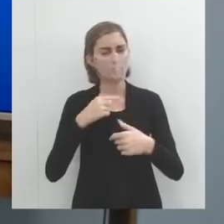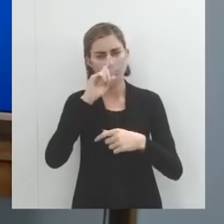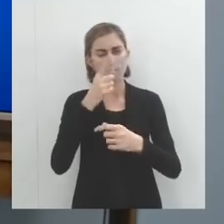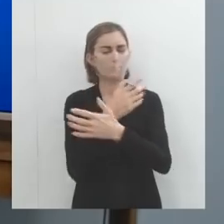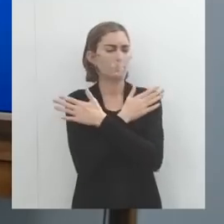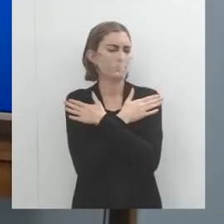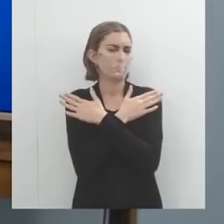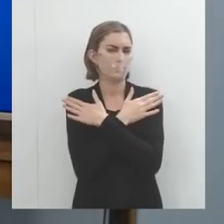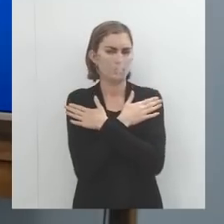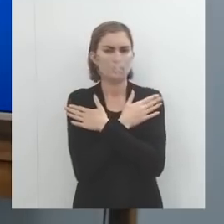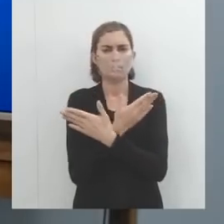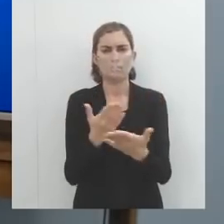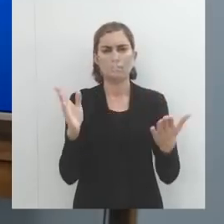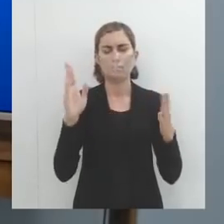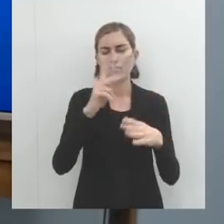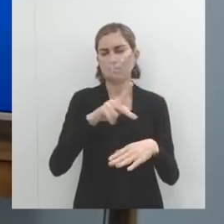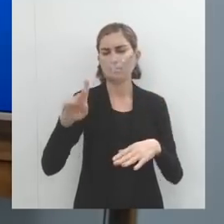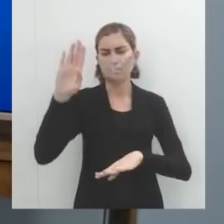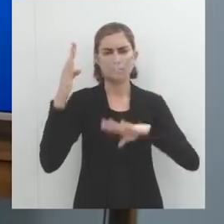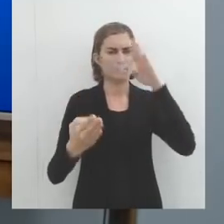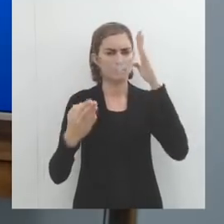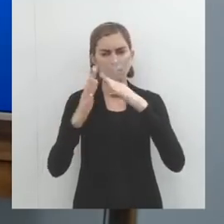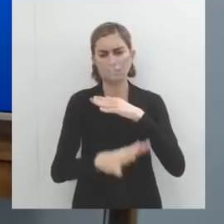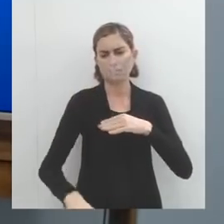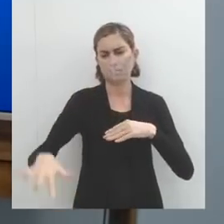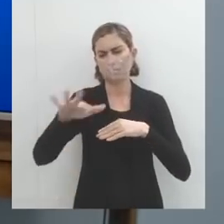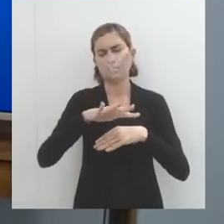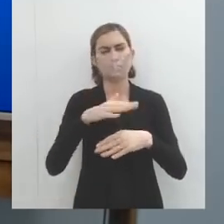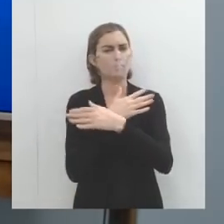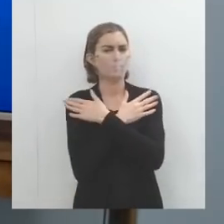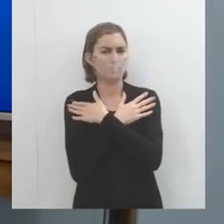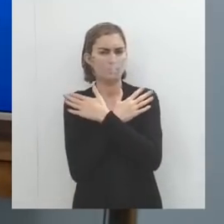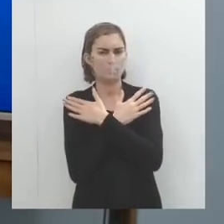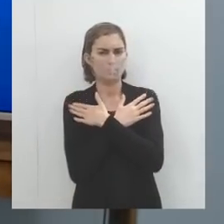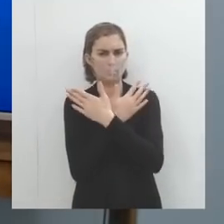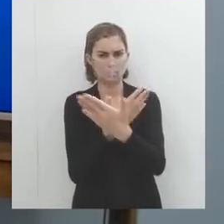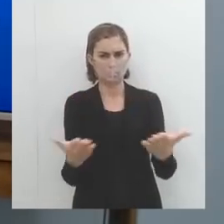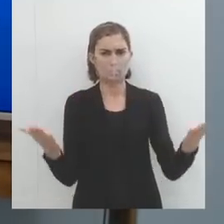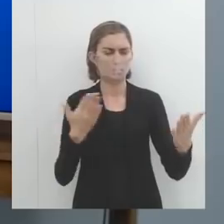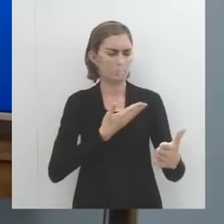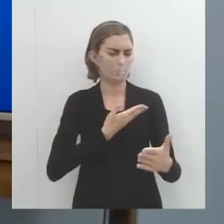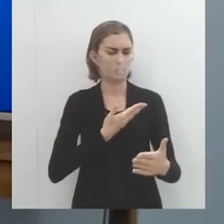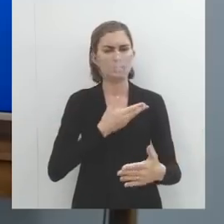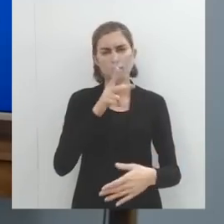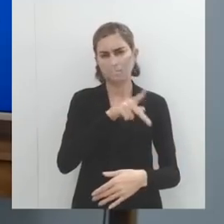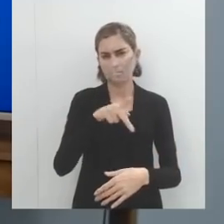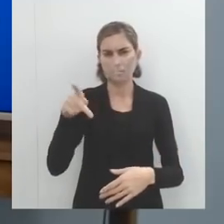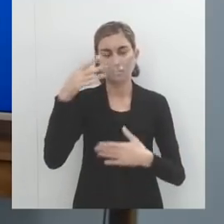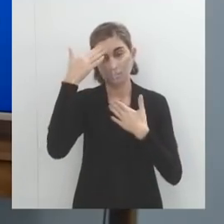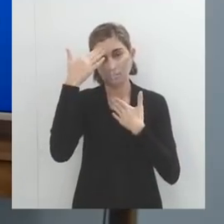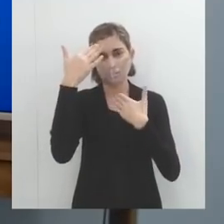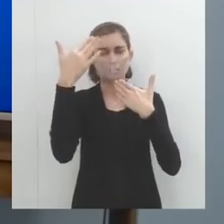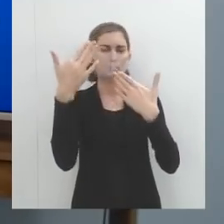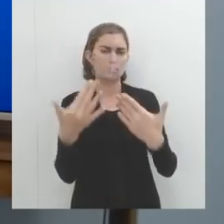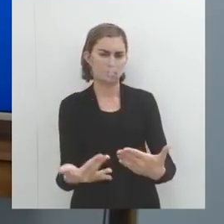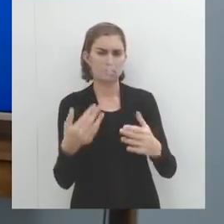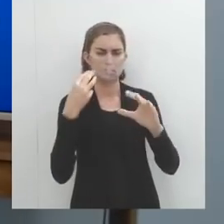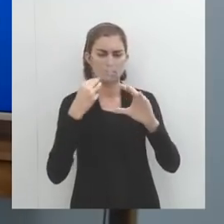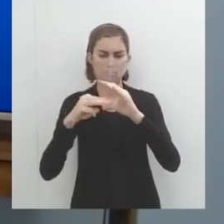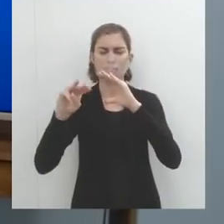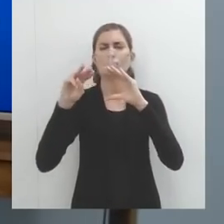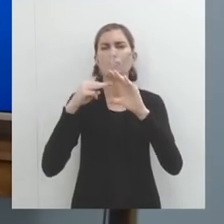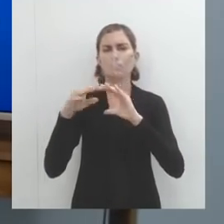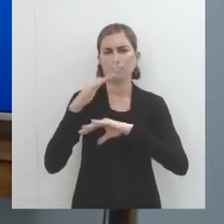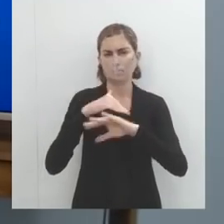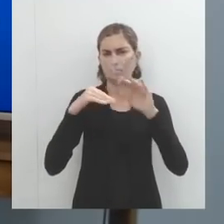abraço aí para todos os professores de biologia aí da rede, tá? Um abraço para todos os meus amigos professores aí. Obrigado aí pelas mensagens aí